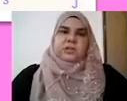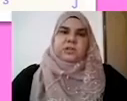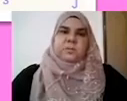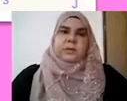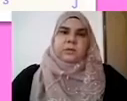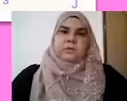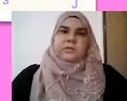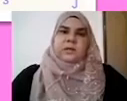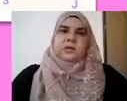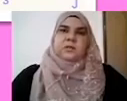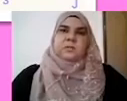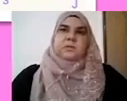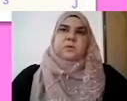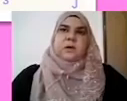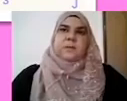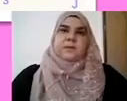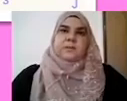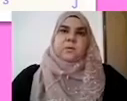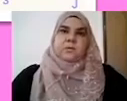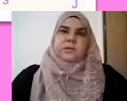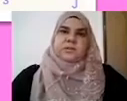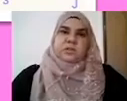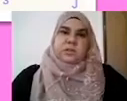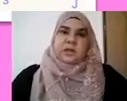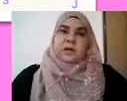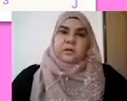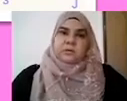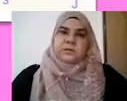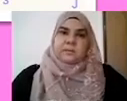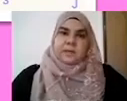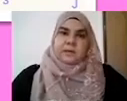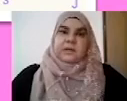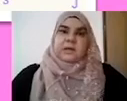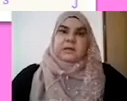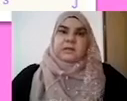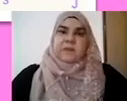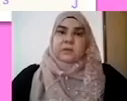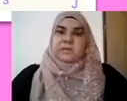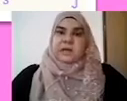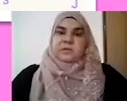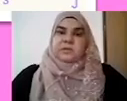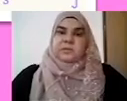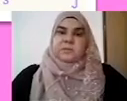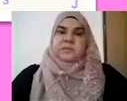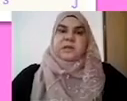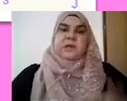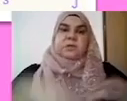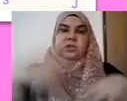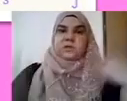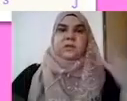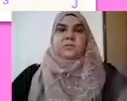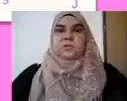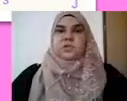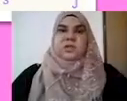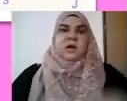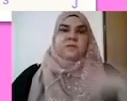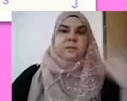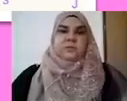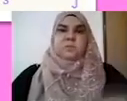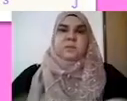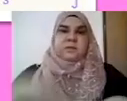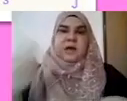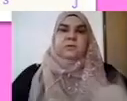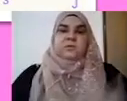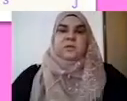congruência de polígonos, né? Nós vamos aprender congruência de triângulos também, que tem vários casos especiais. Hoje nós falamos no geral,